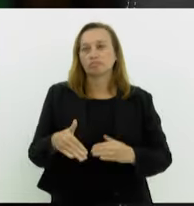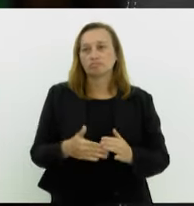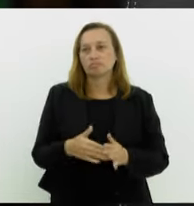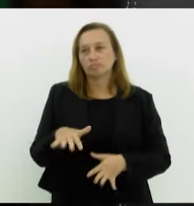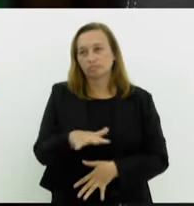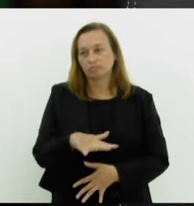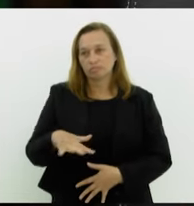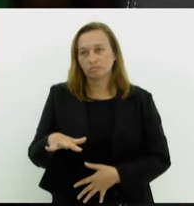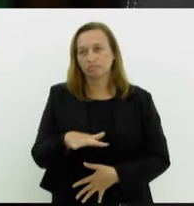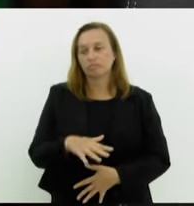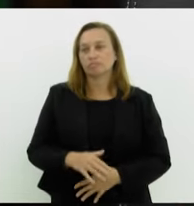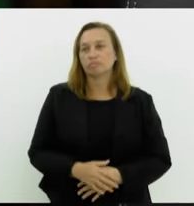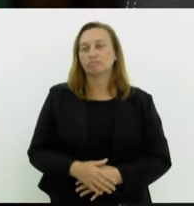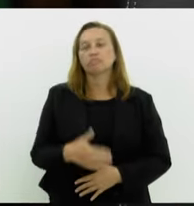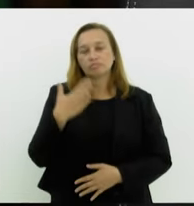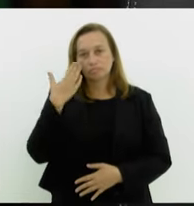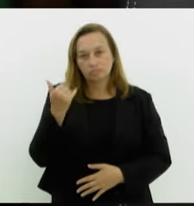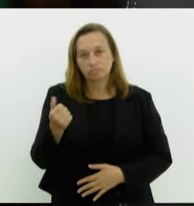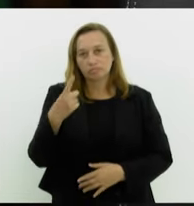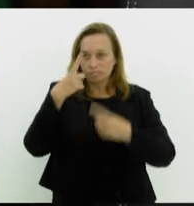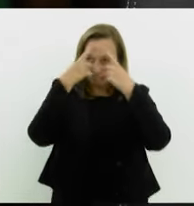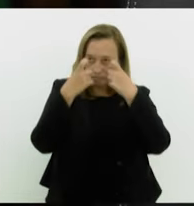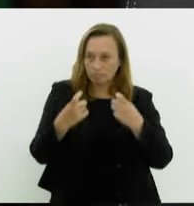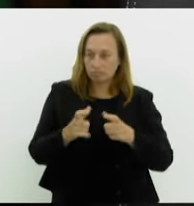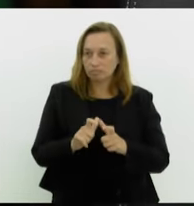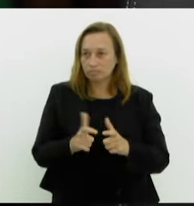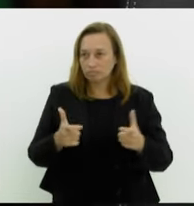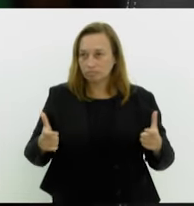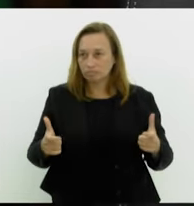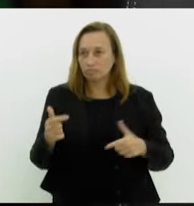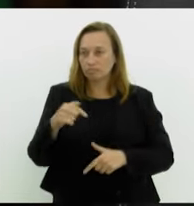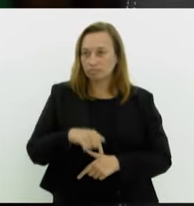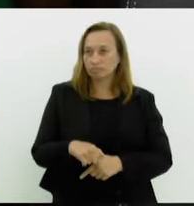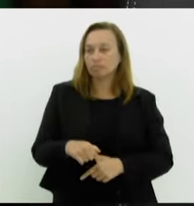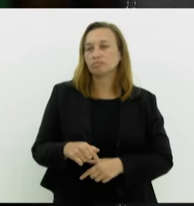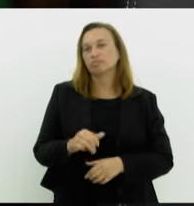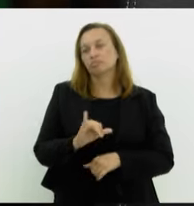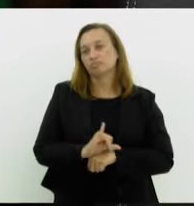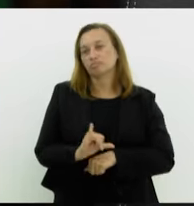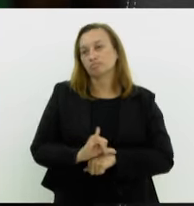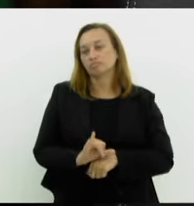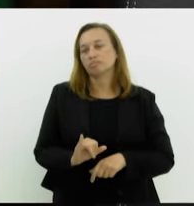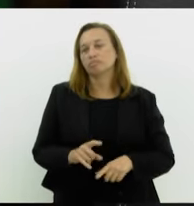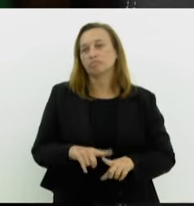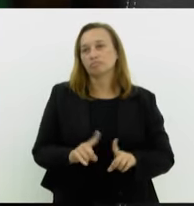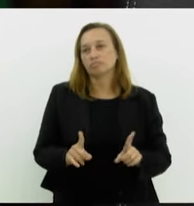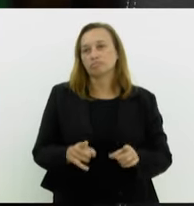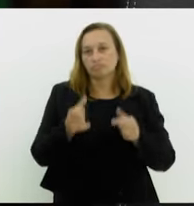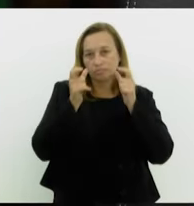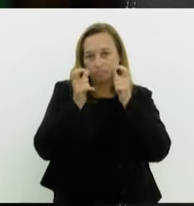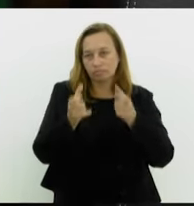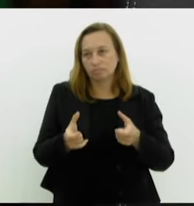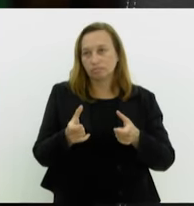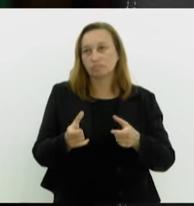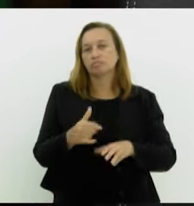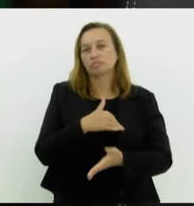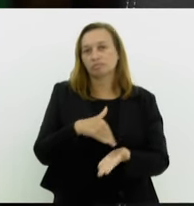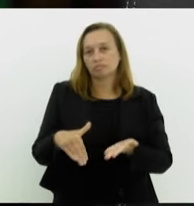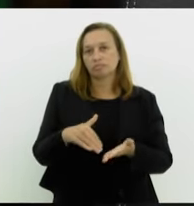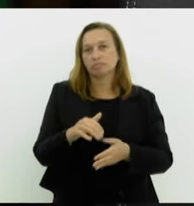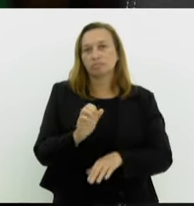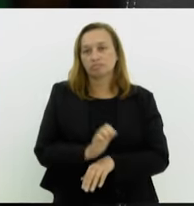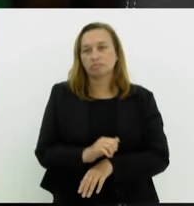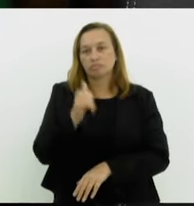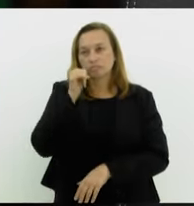esferas e a gente sabe que a violência tem aumentado sobretudo aqui na nossa capital mas a gente está atento e a Secretaria de Estadual da